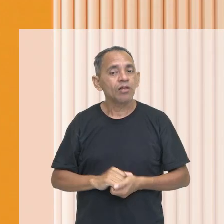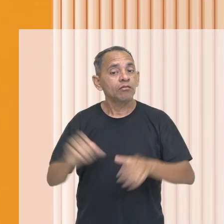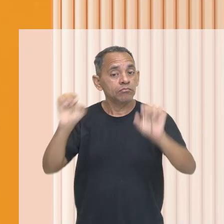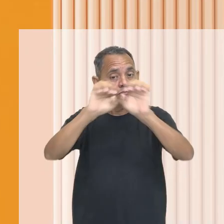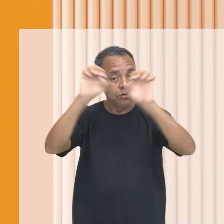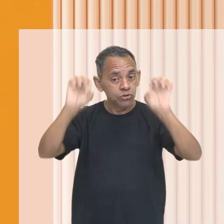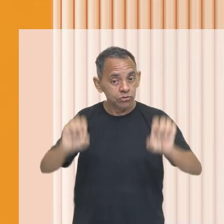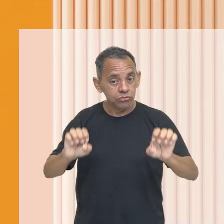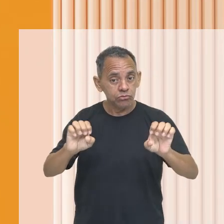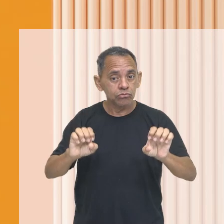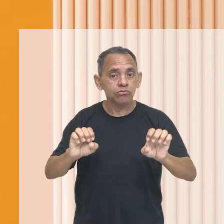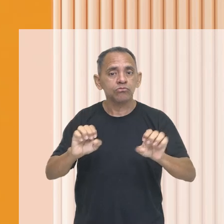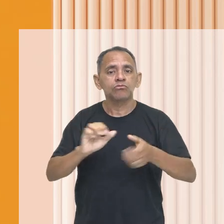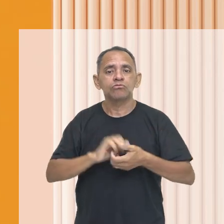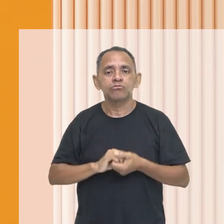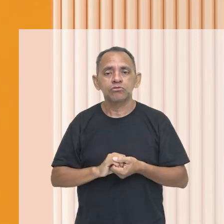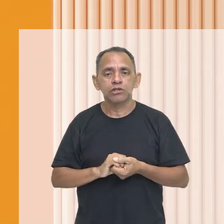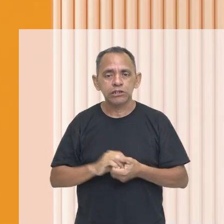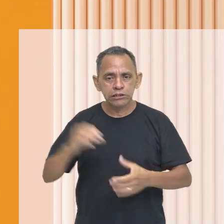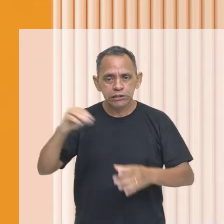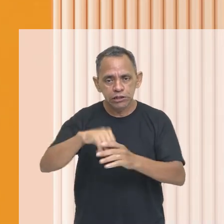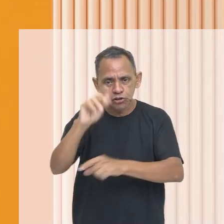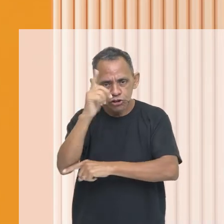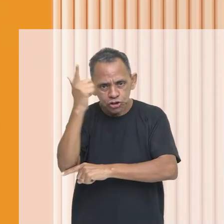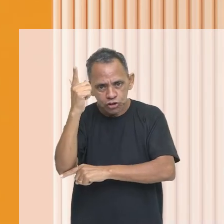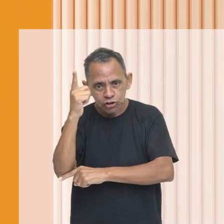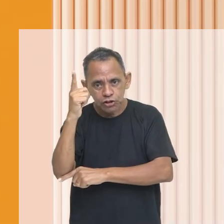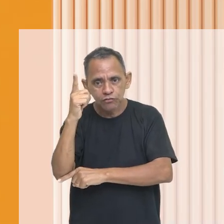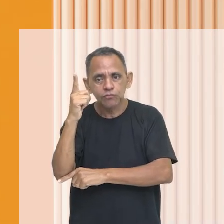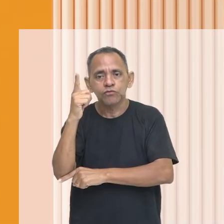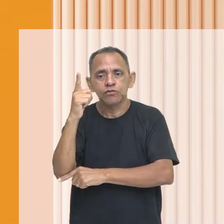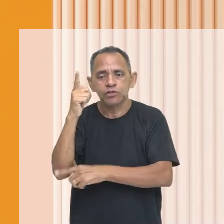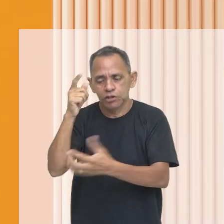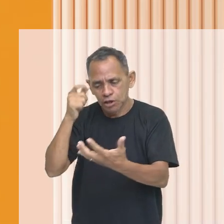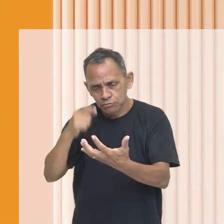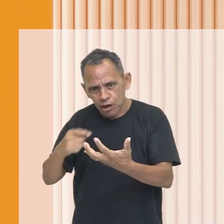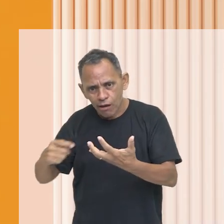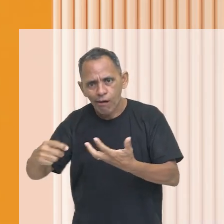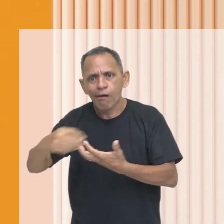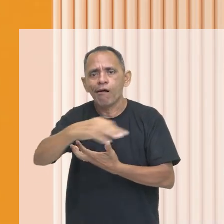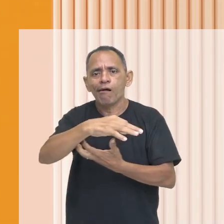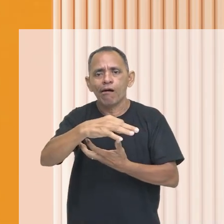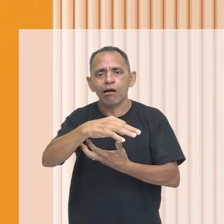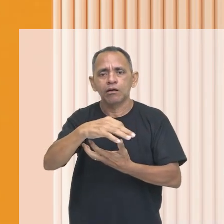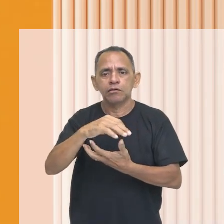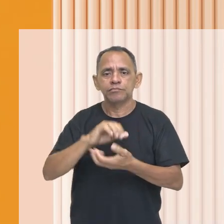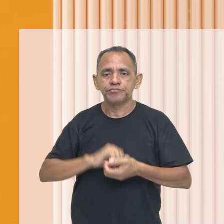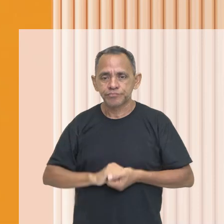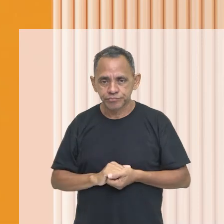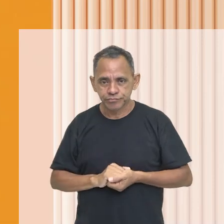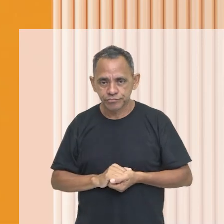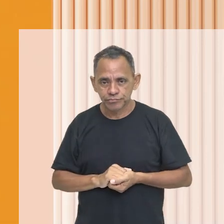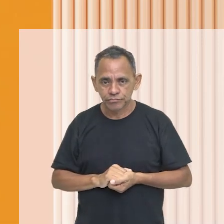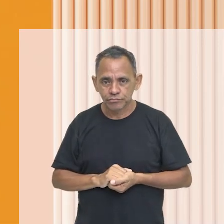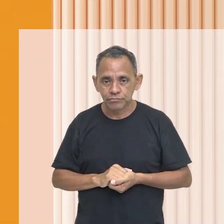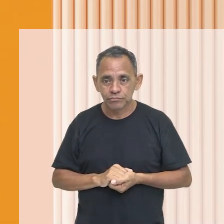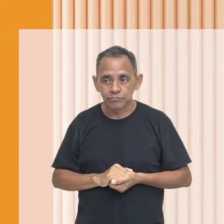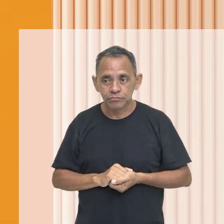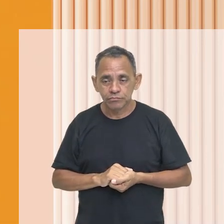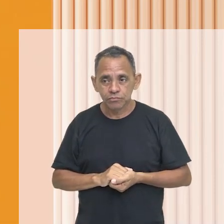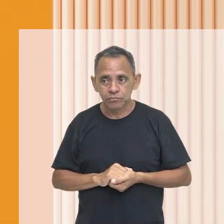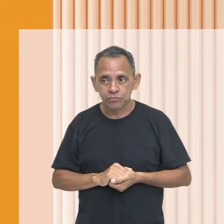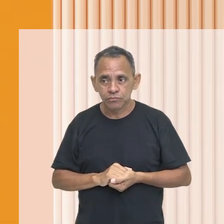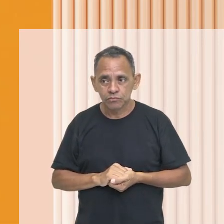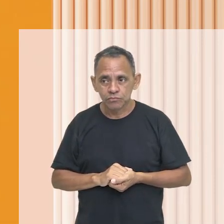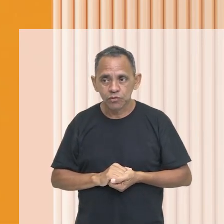estrutura geográfica continental. Logo, dentro do nosso